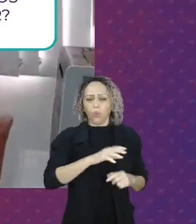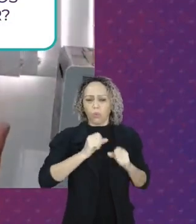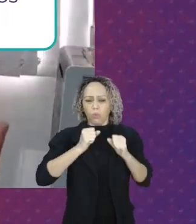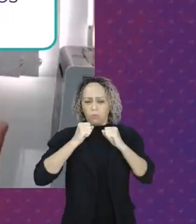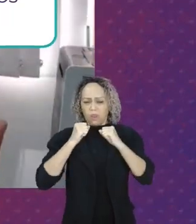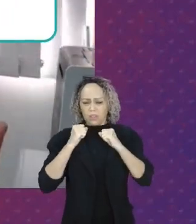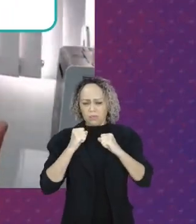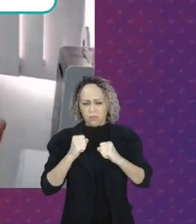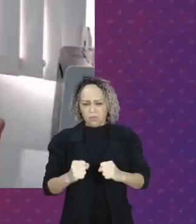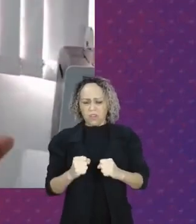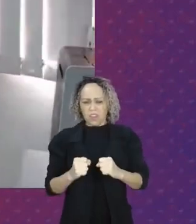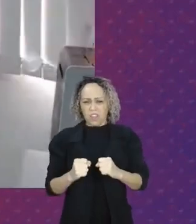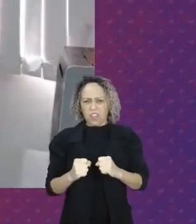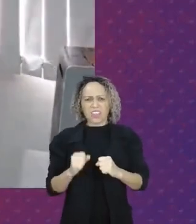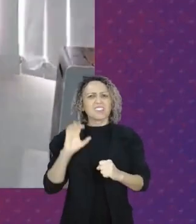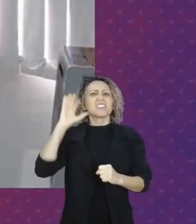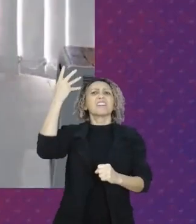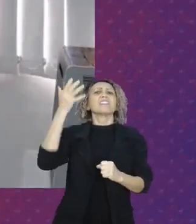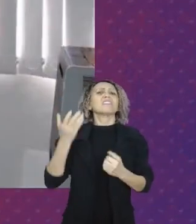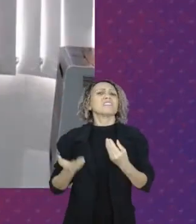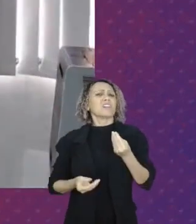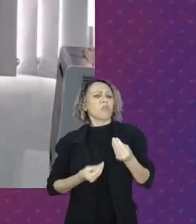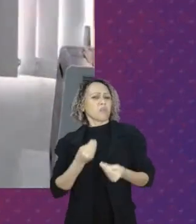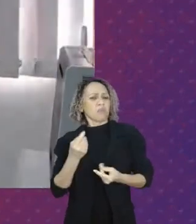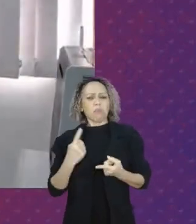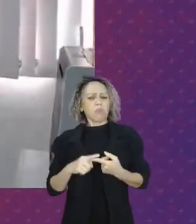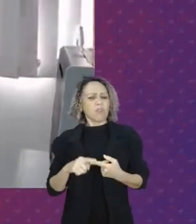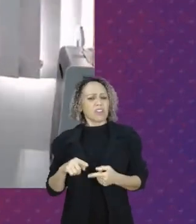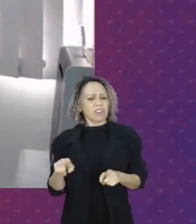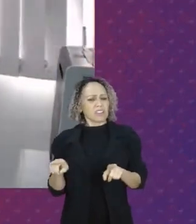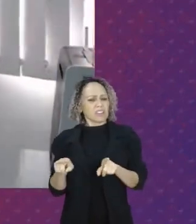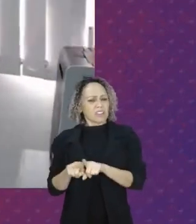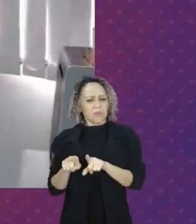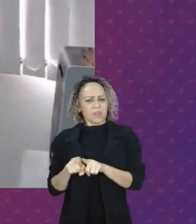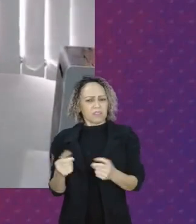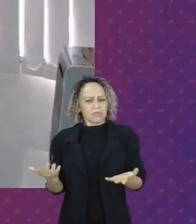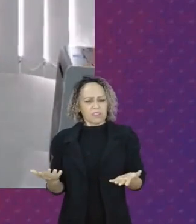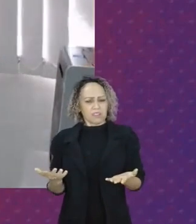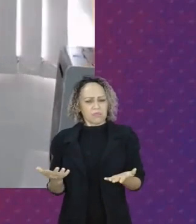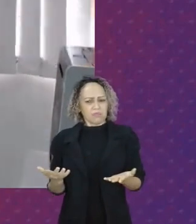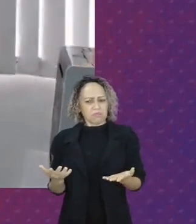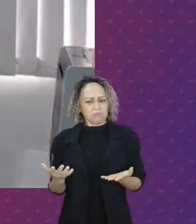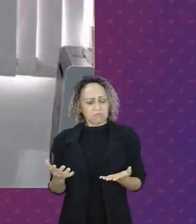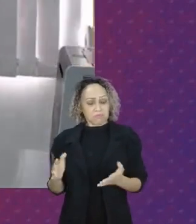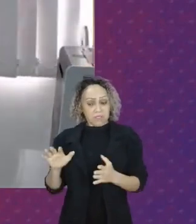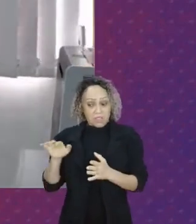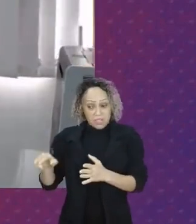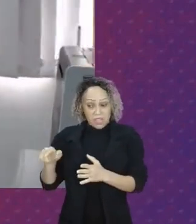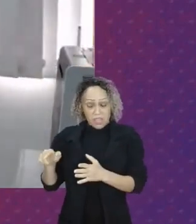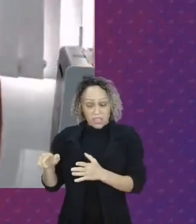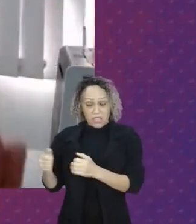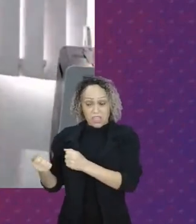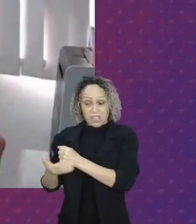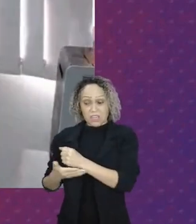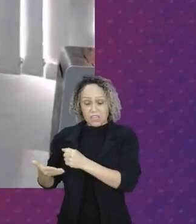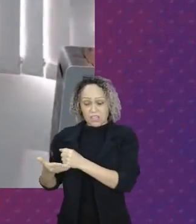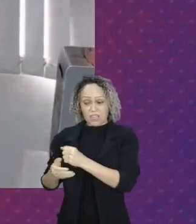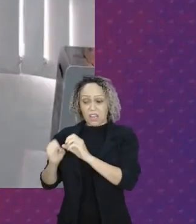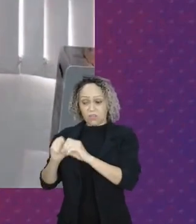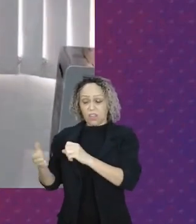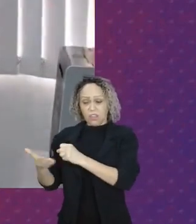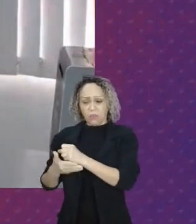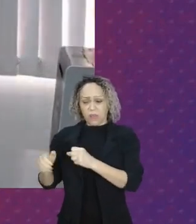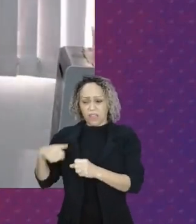tomada de decisão? E eu estou falando aqui, nesse primeiro momento da escola, eu tenho uma